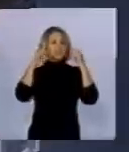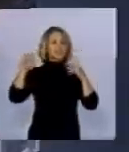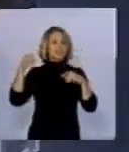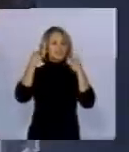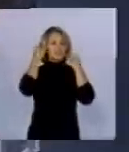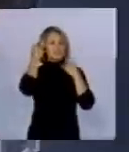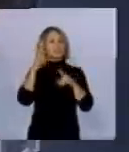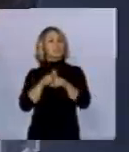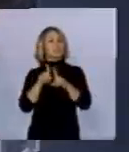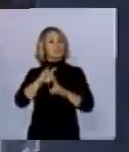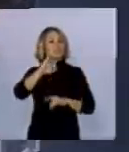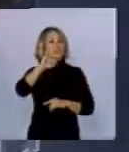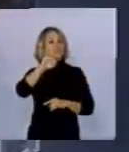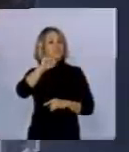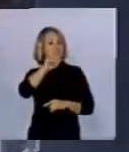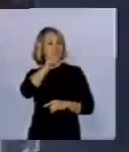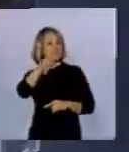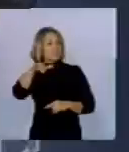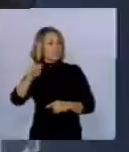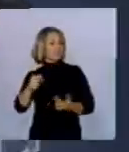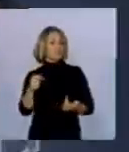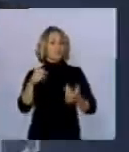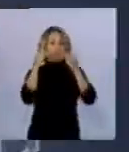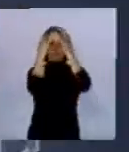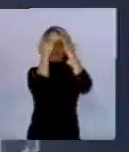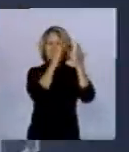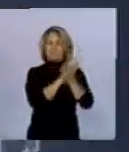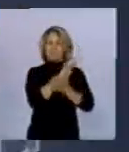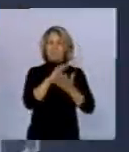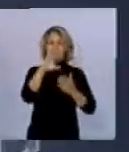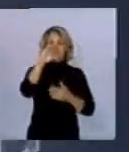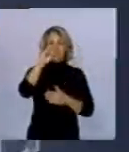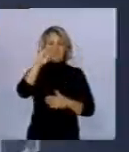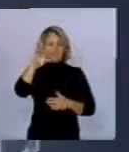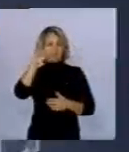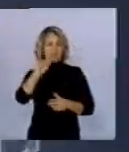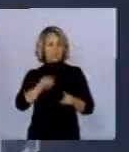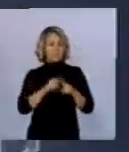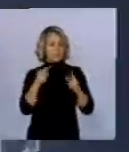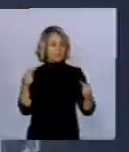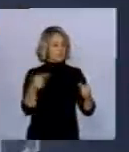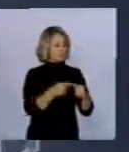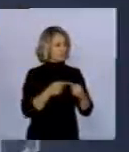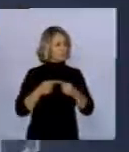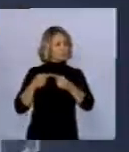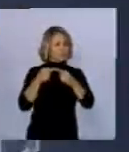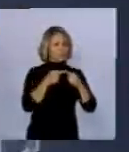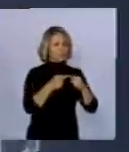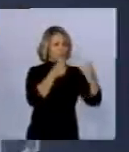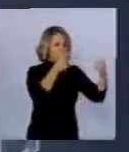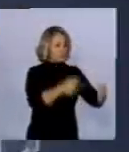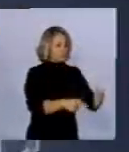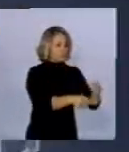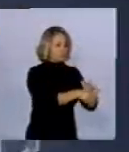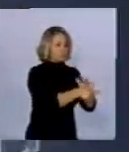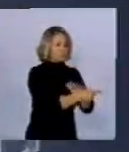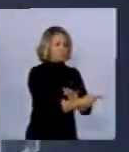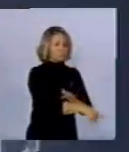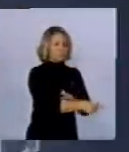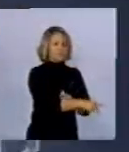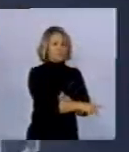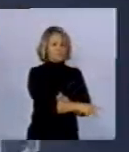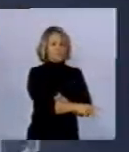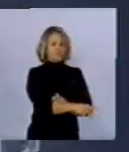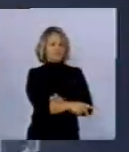cotas vai cumprir cota aqueles canais que adaptam de alguma forma a sua grade de programação para aquele território específico